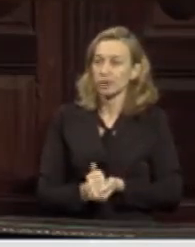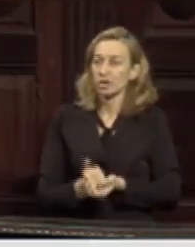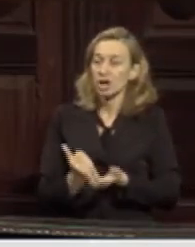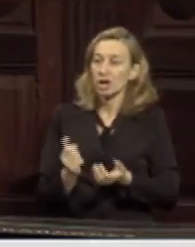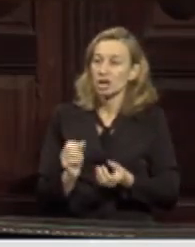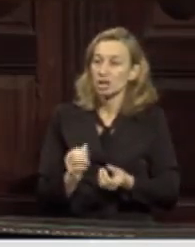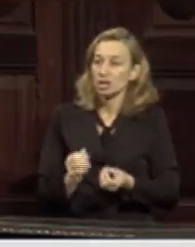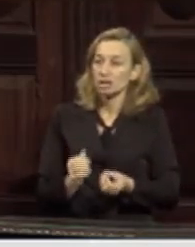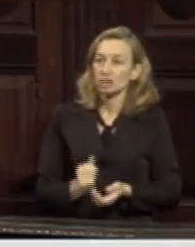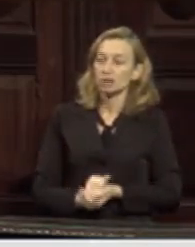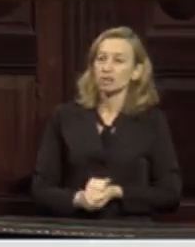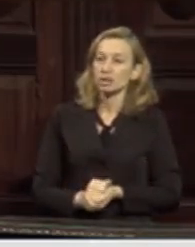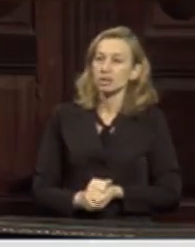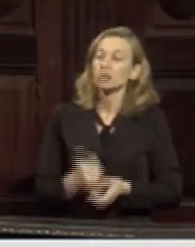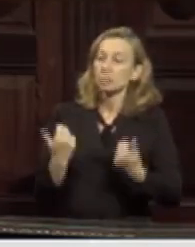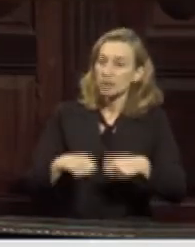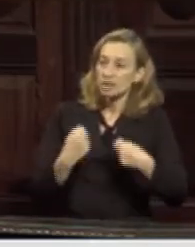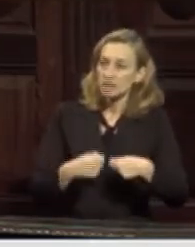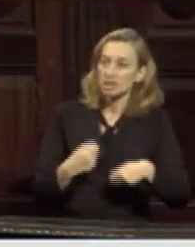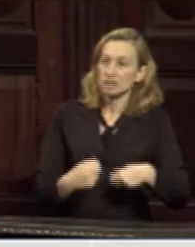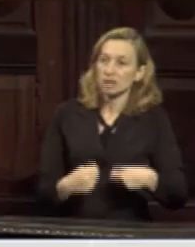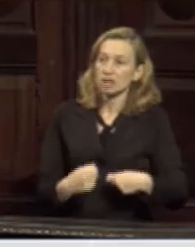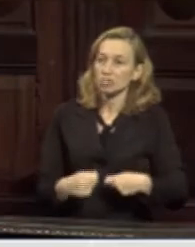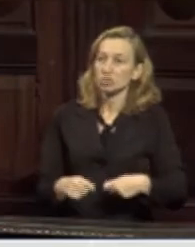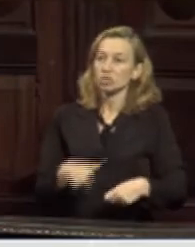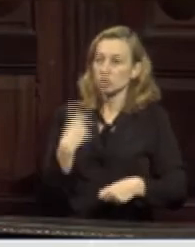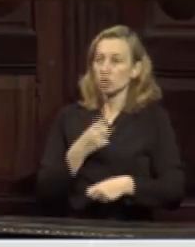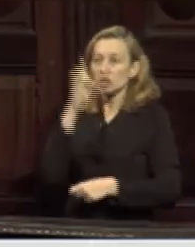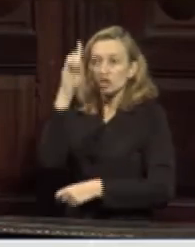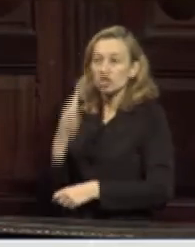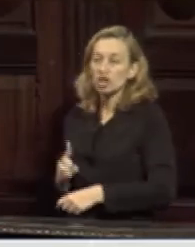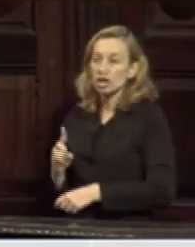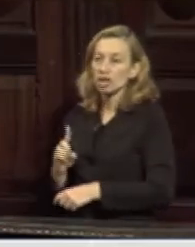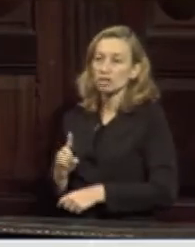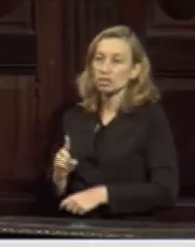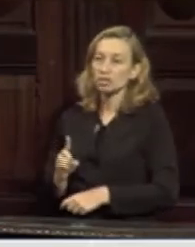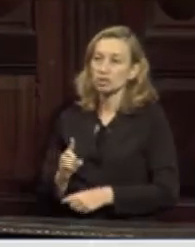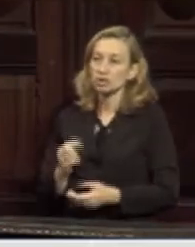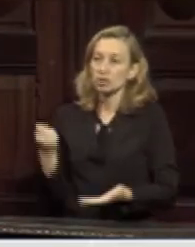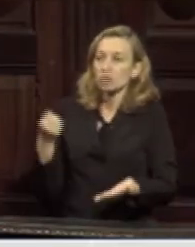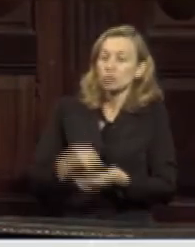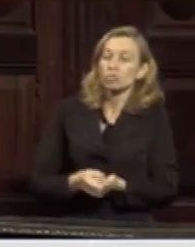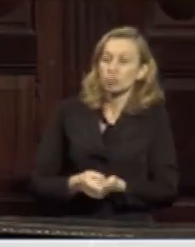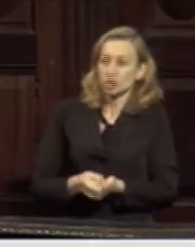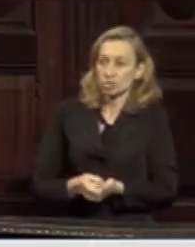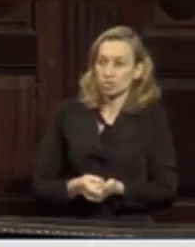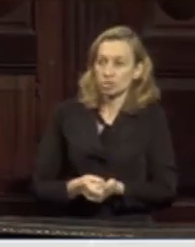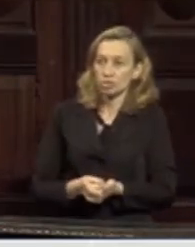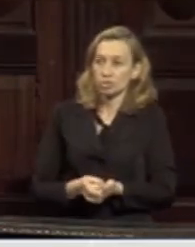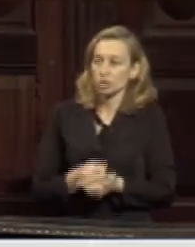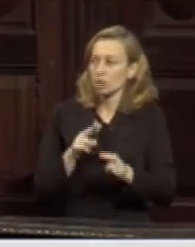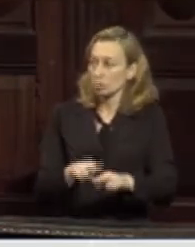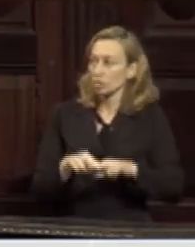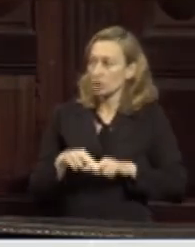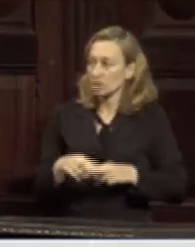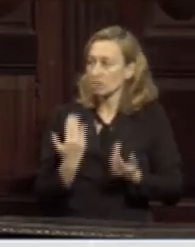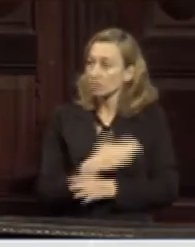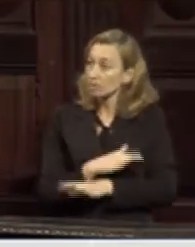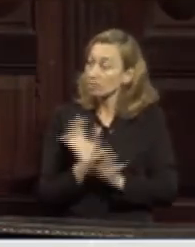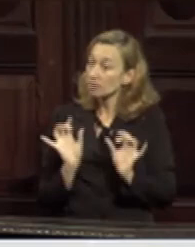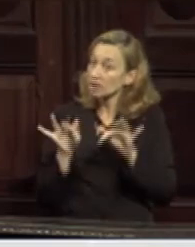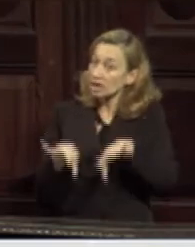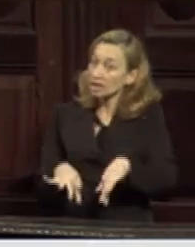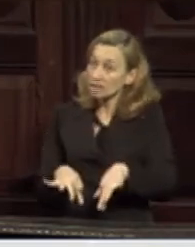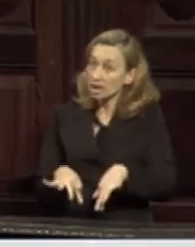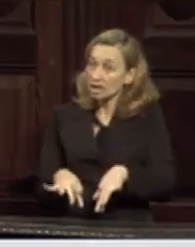gás. E temos que garantir que os nossos direitos sejam integralmente observados. Por isso, ao encerrar, deputado Jânio